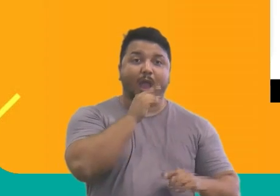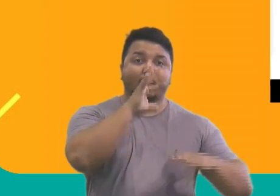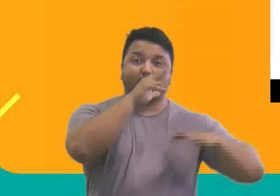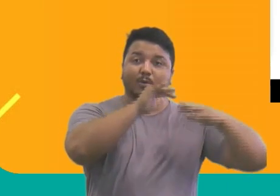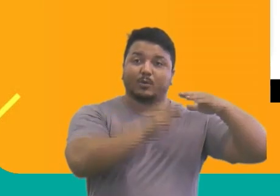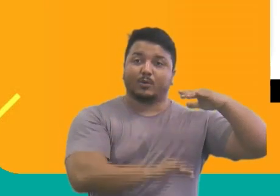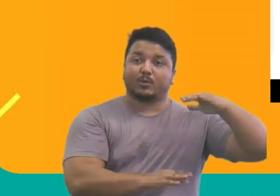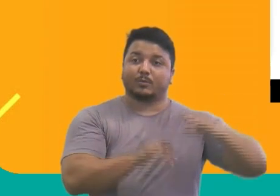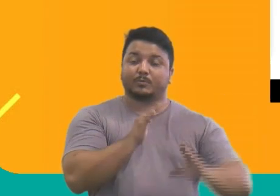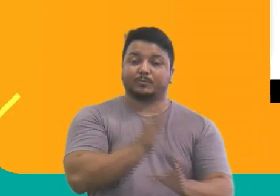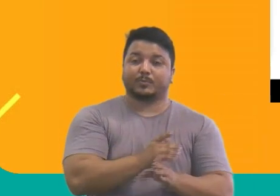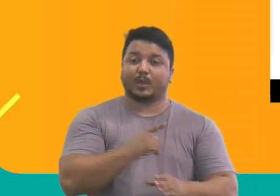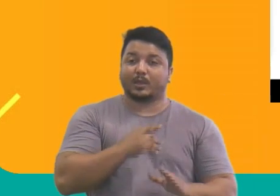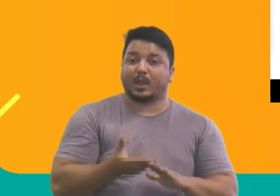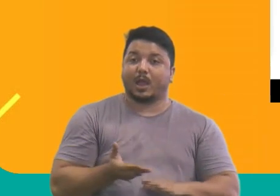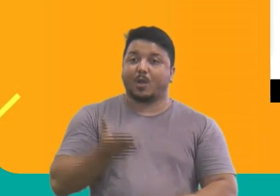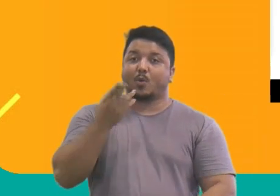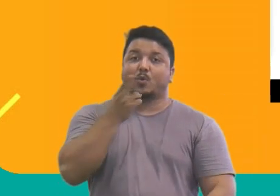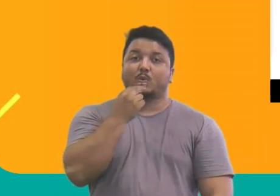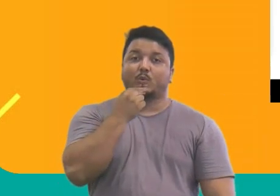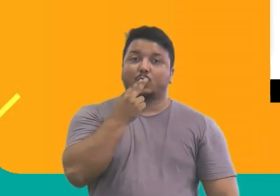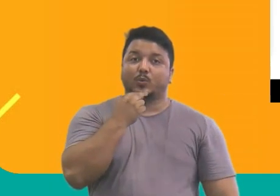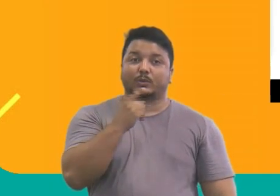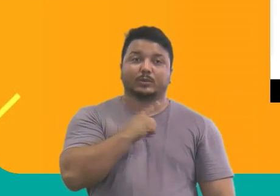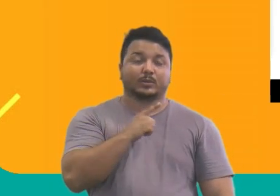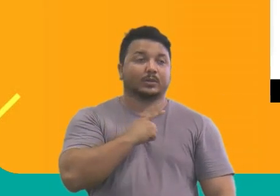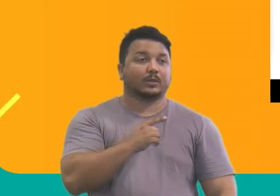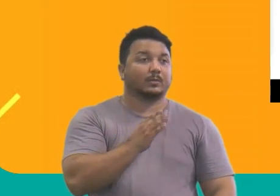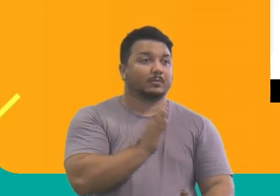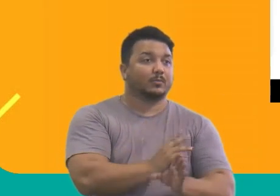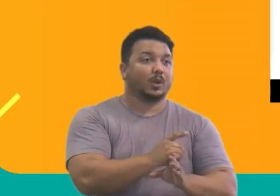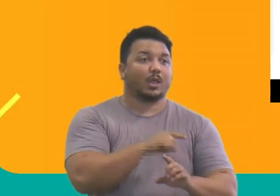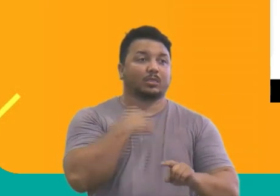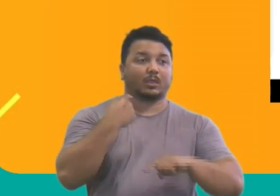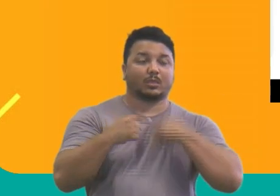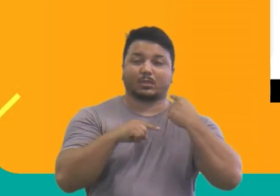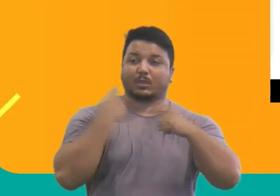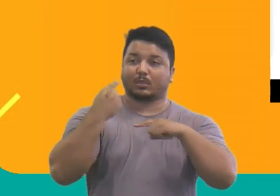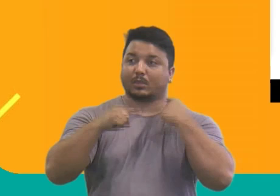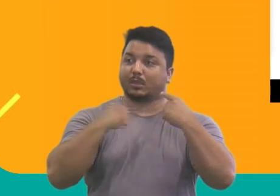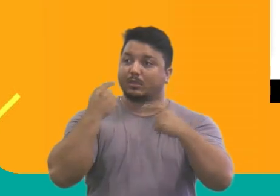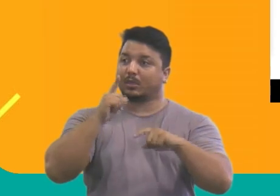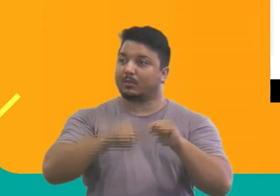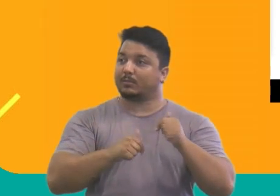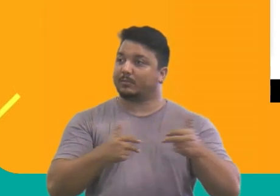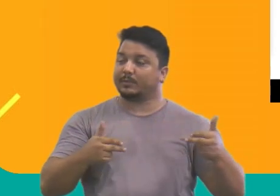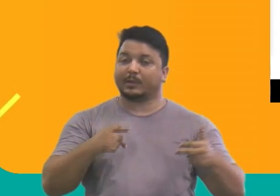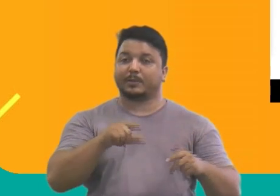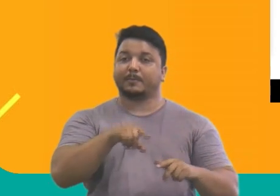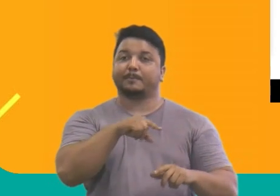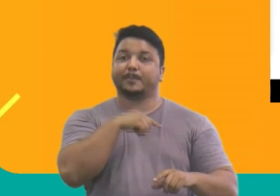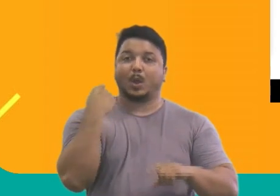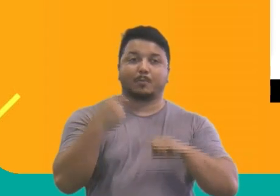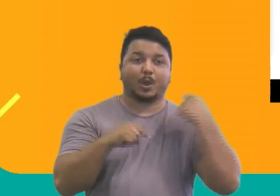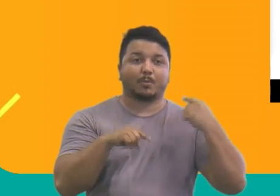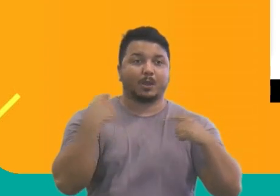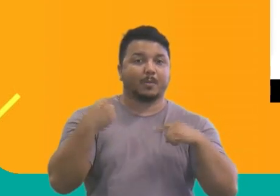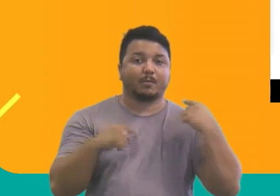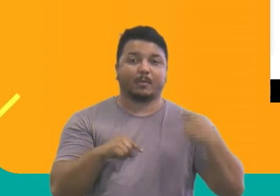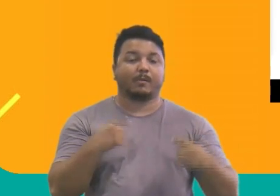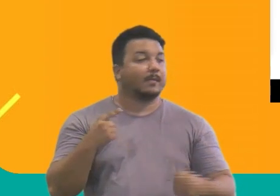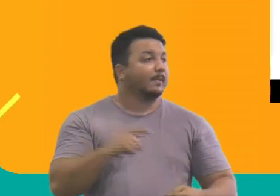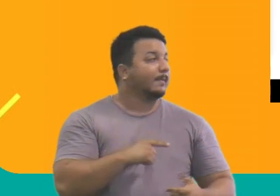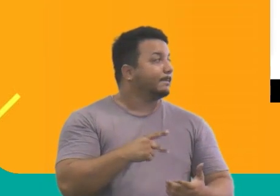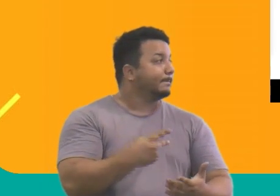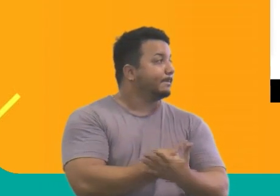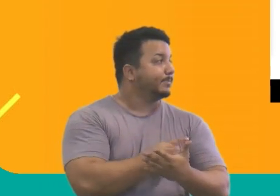dos altos níveis de nutrientes, através das mortes desses animais aquáticos. E a morte desses animais